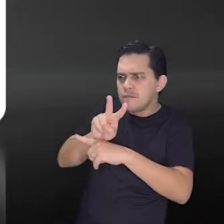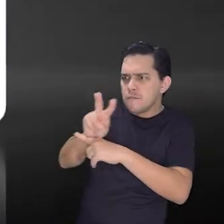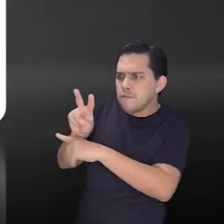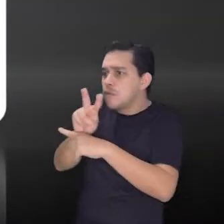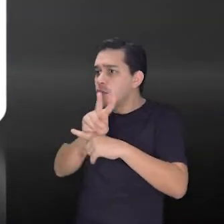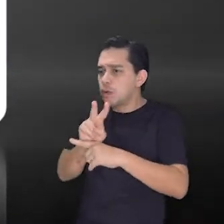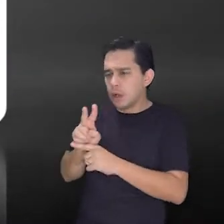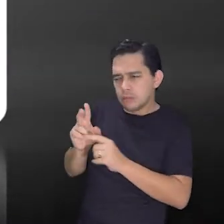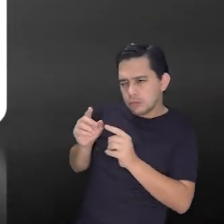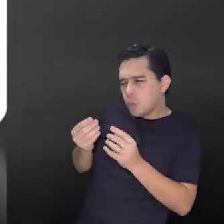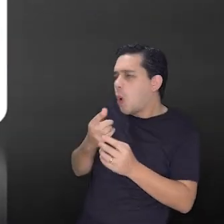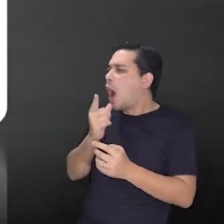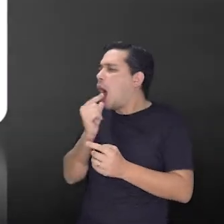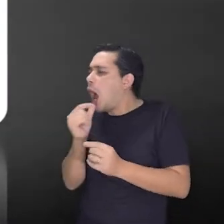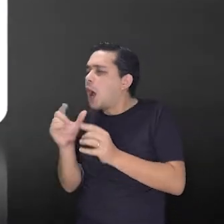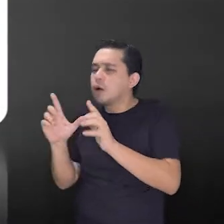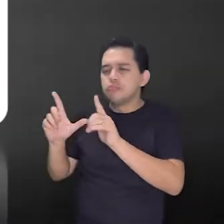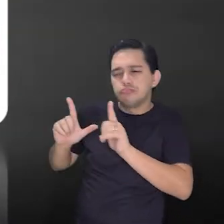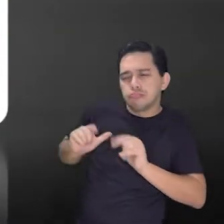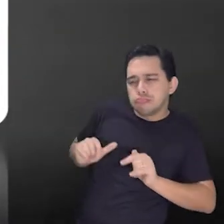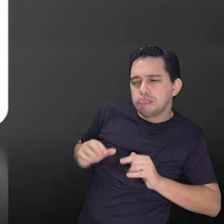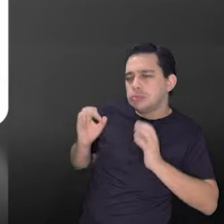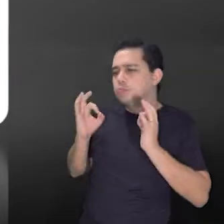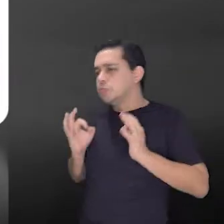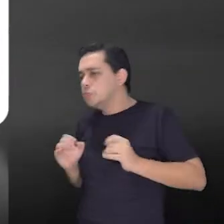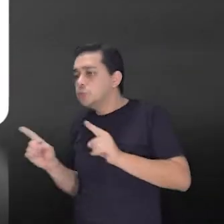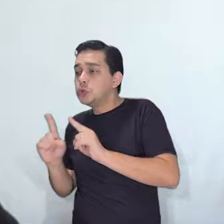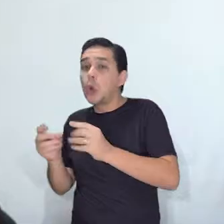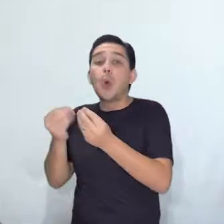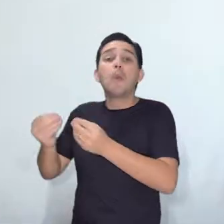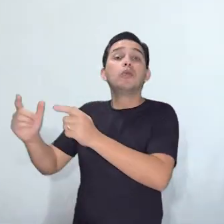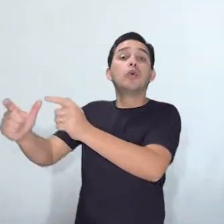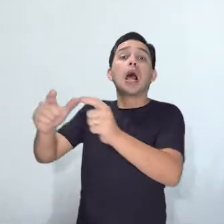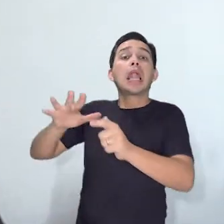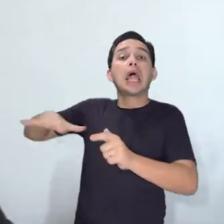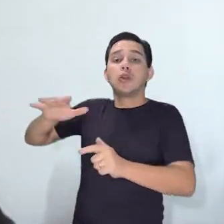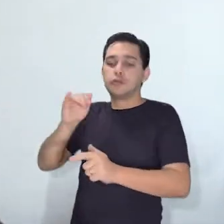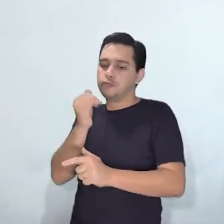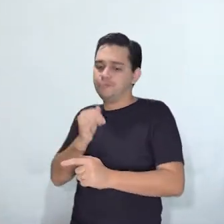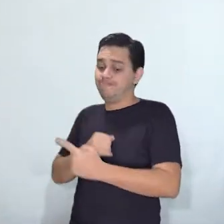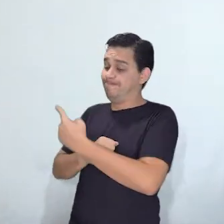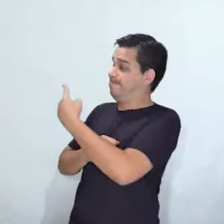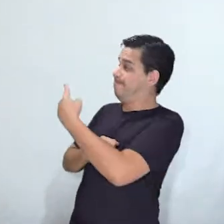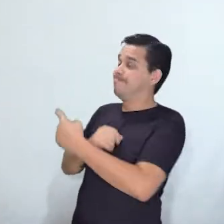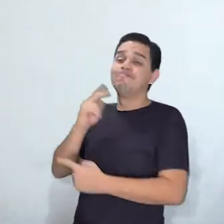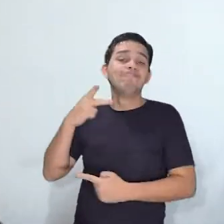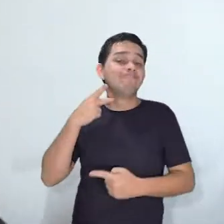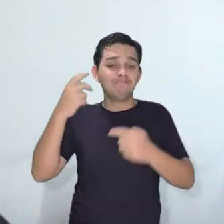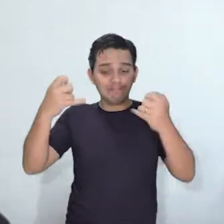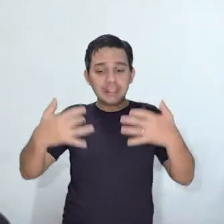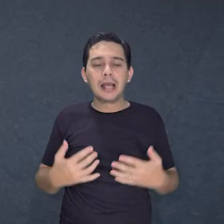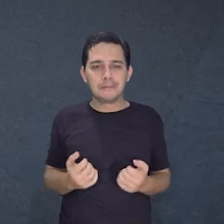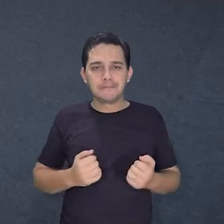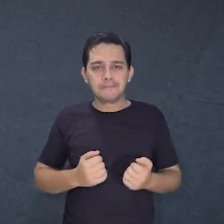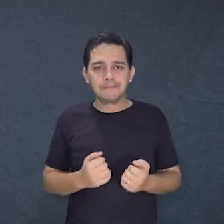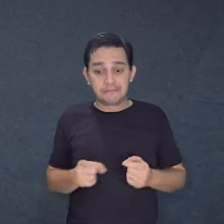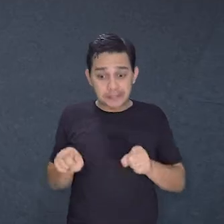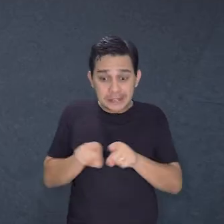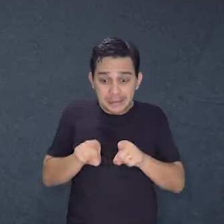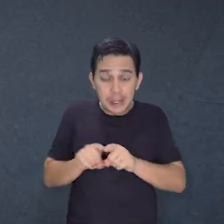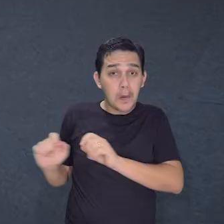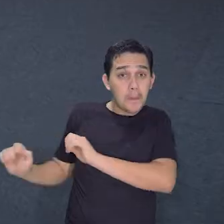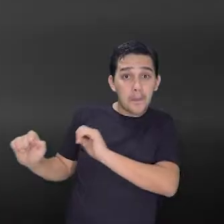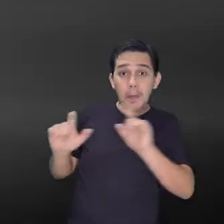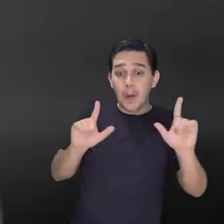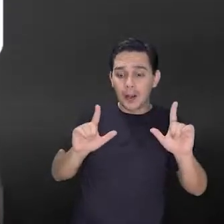de monitoramento da qualidade da água na região dos lagos, com o promotor de justiça Lucas Bernardes. E vai acompanhar